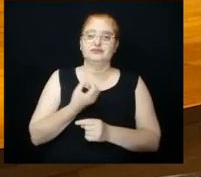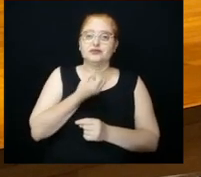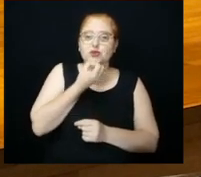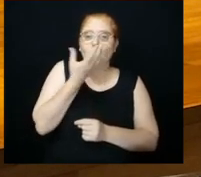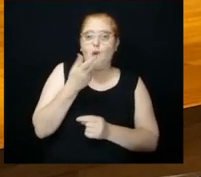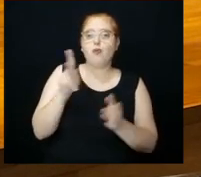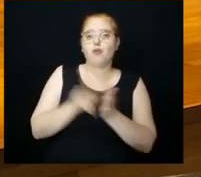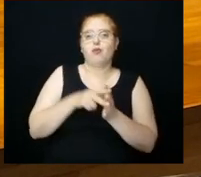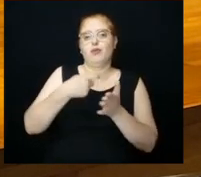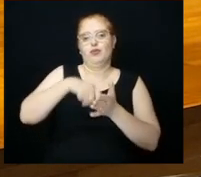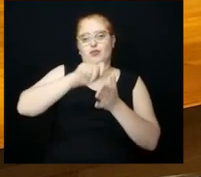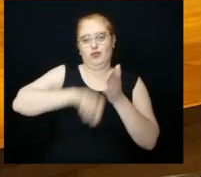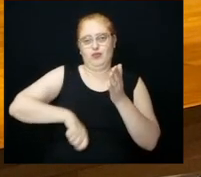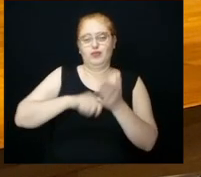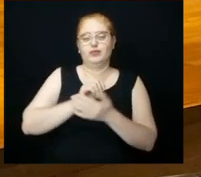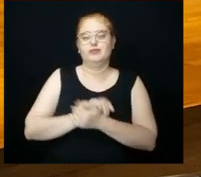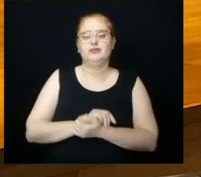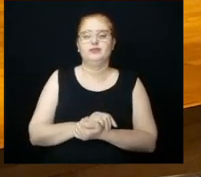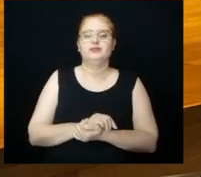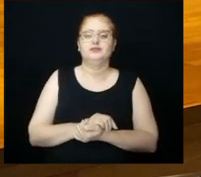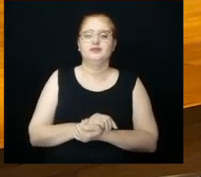dele.